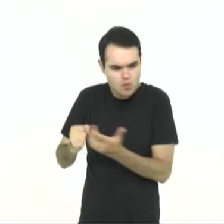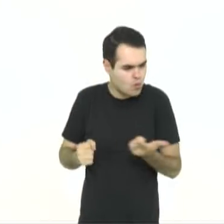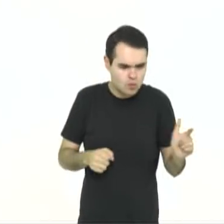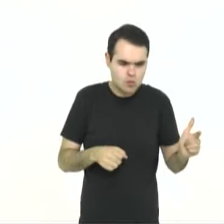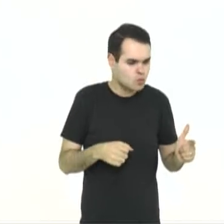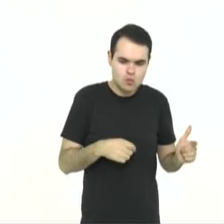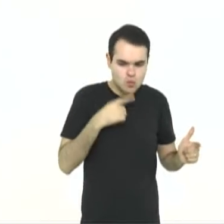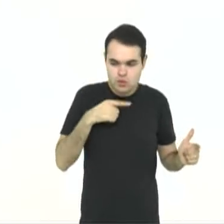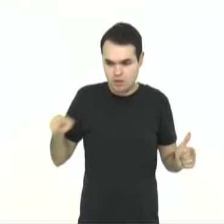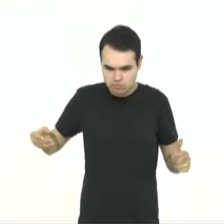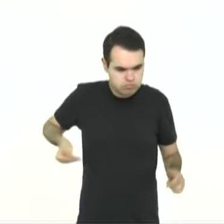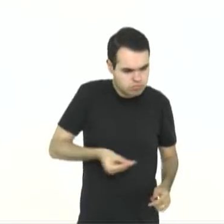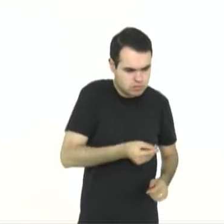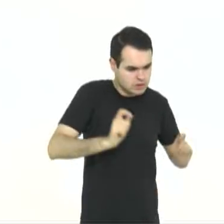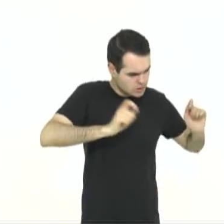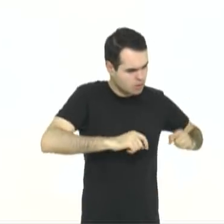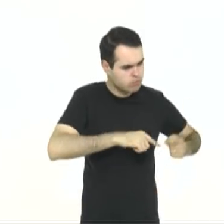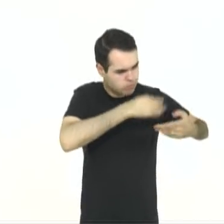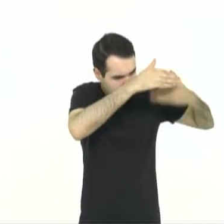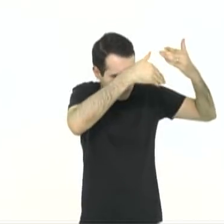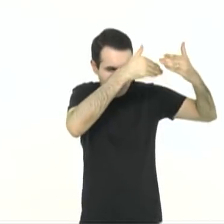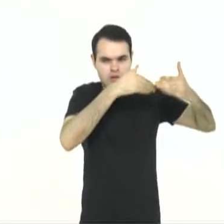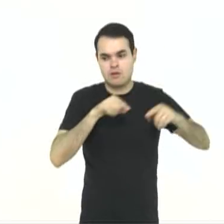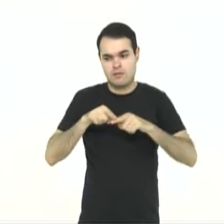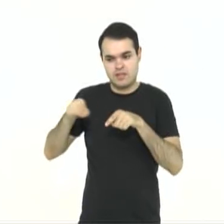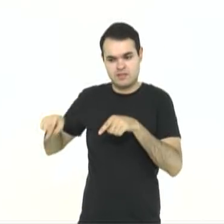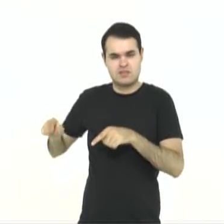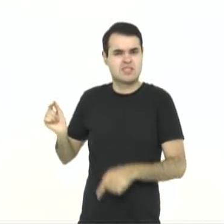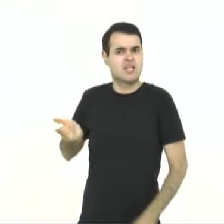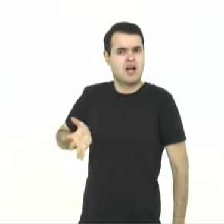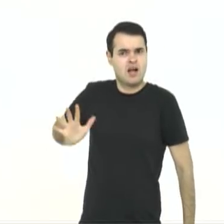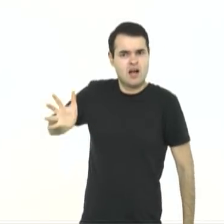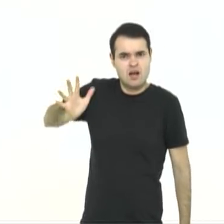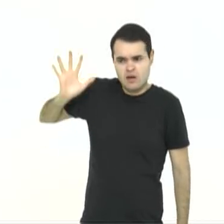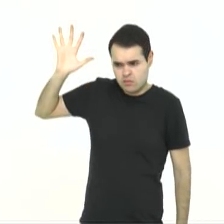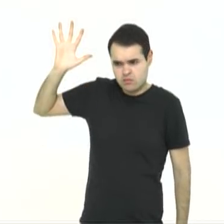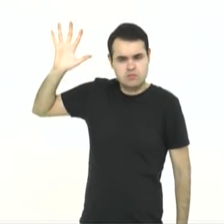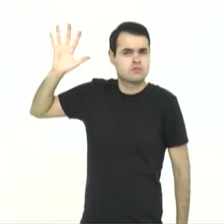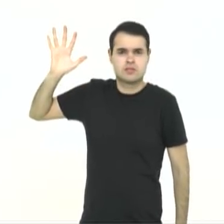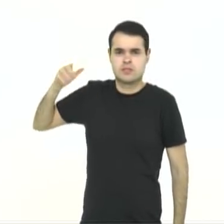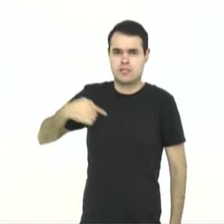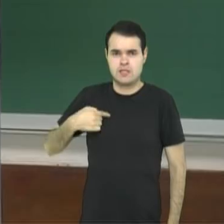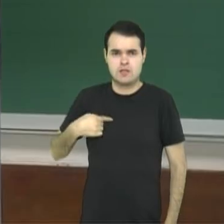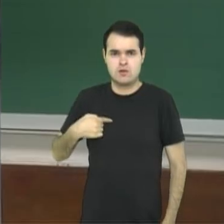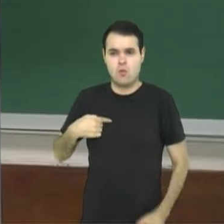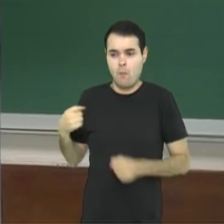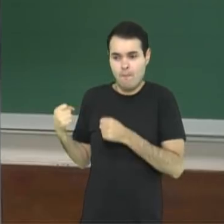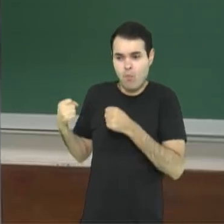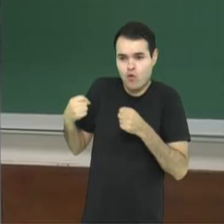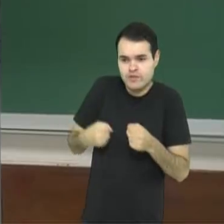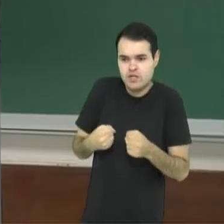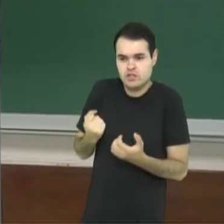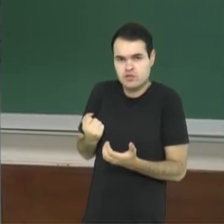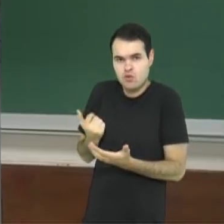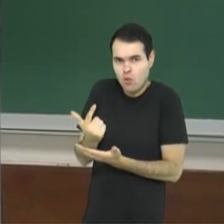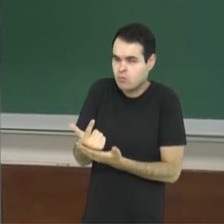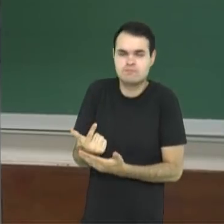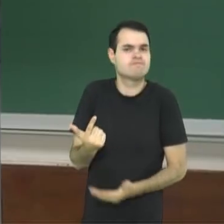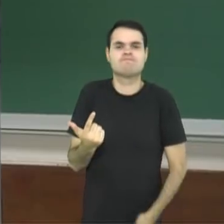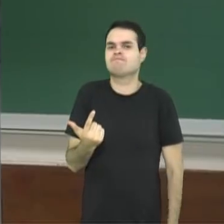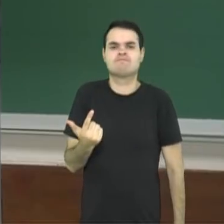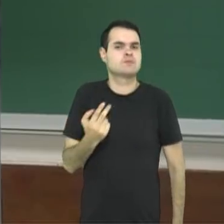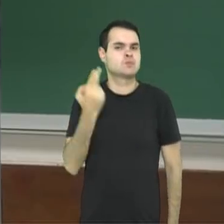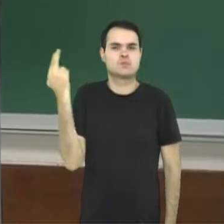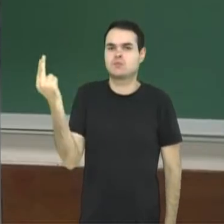faz. Entretanto, tal composto é extremamente caro e está fora do meu poder aquisitivo. Né? Então, a mãe está fazendo